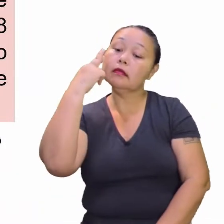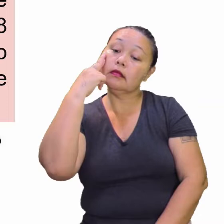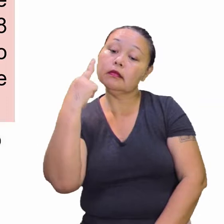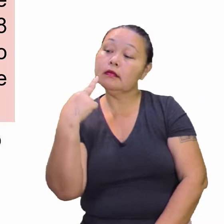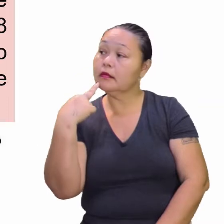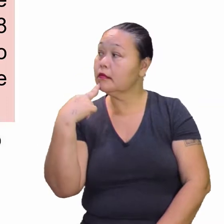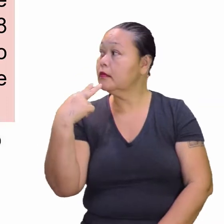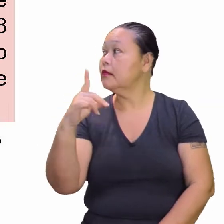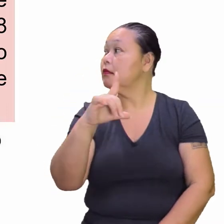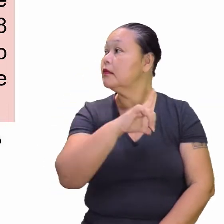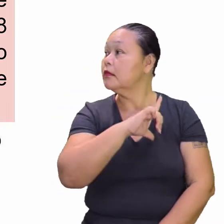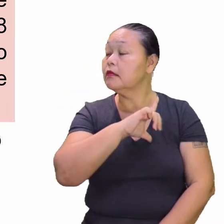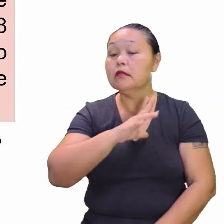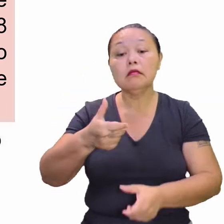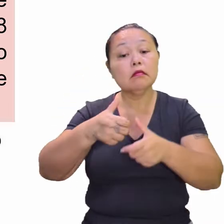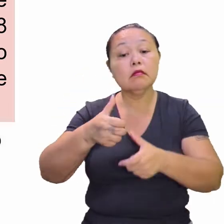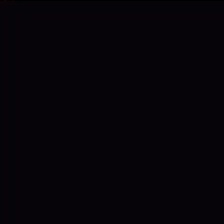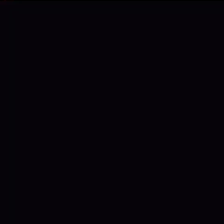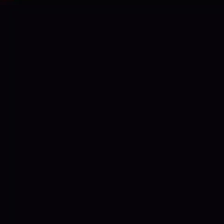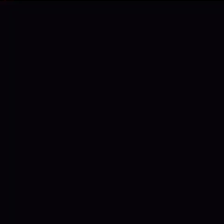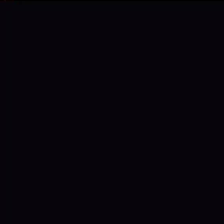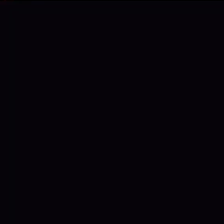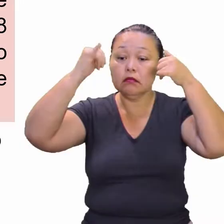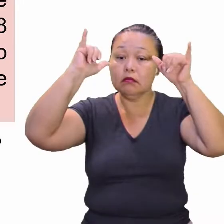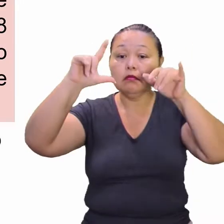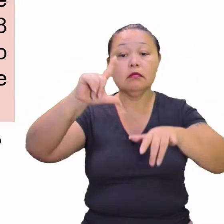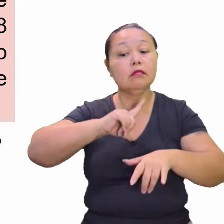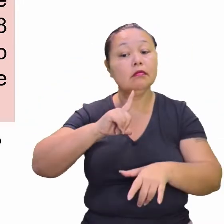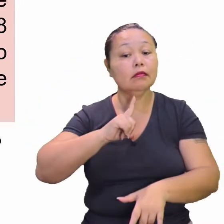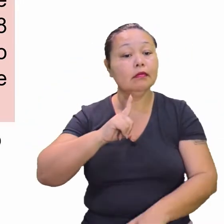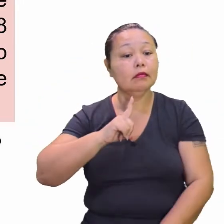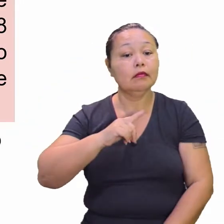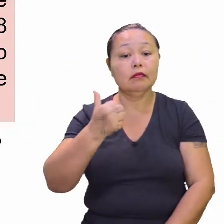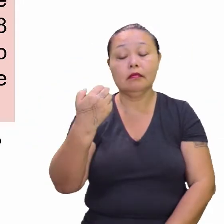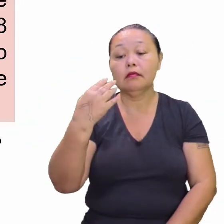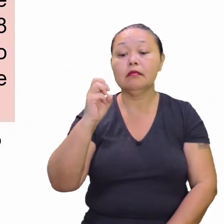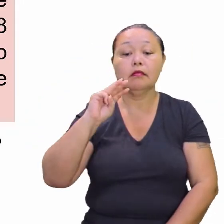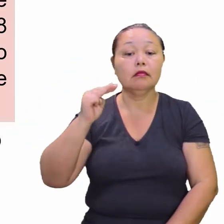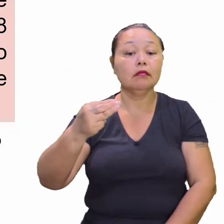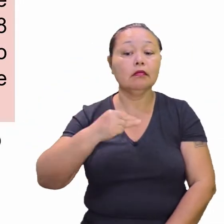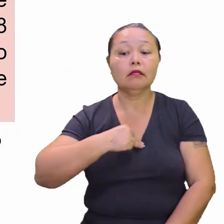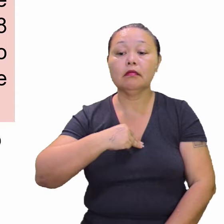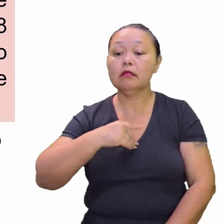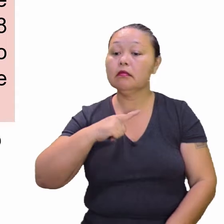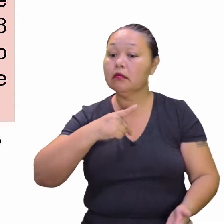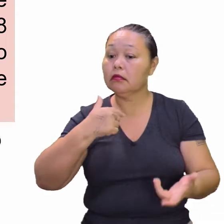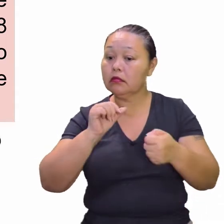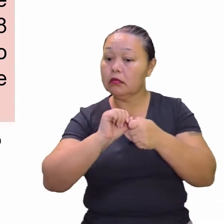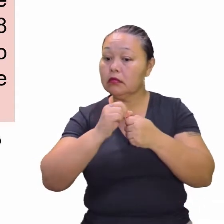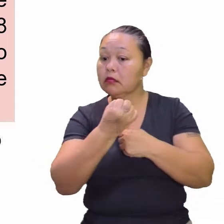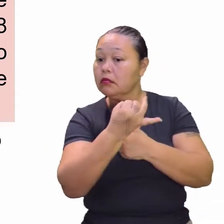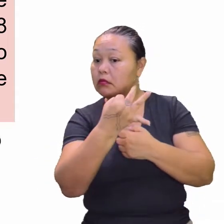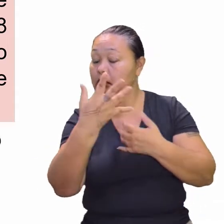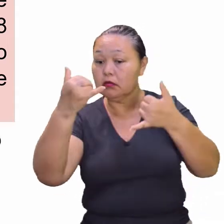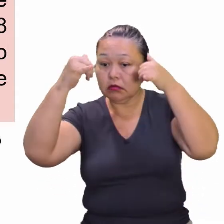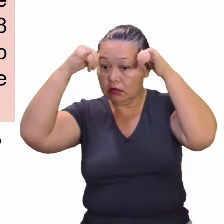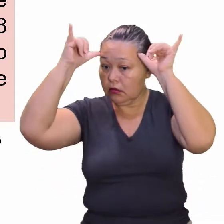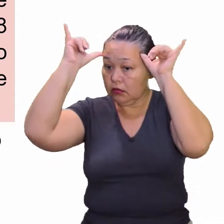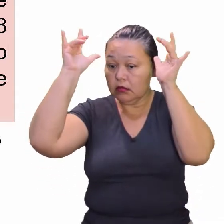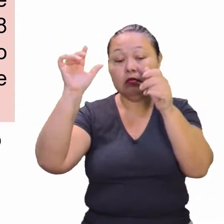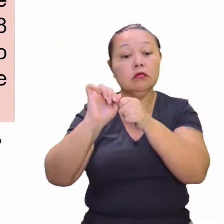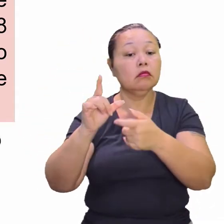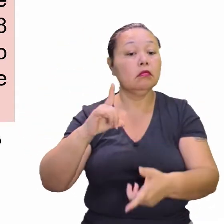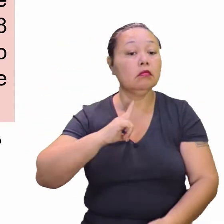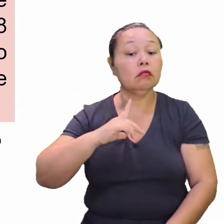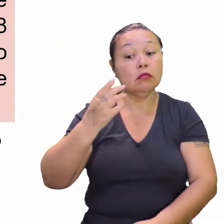Rondônia tem um dos maiores rebanhos bovinos do Brasil, com mais de 14 milhões de cabeças. Essa informação